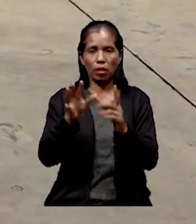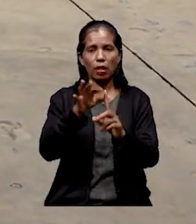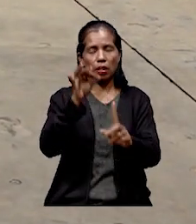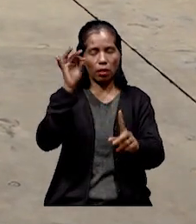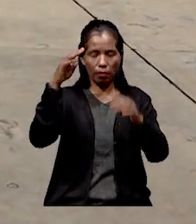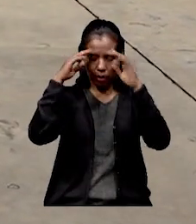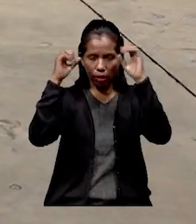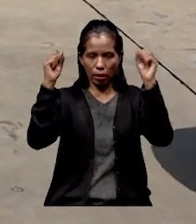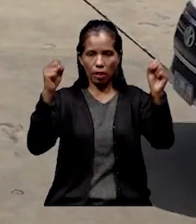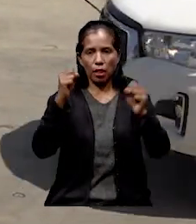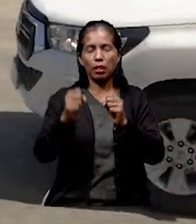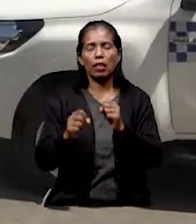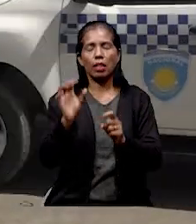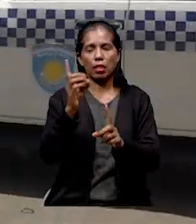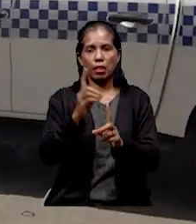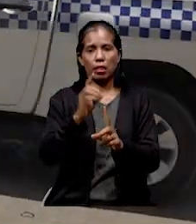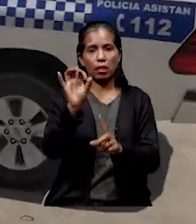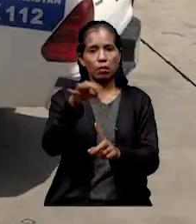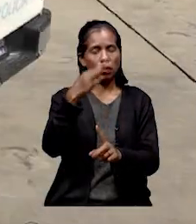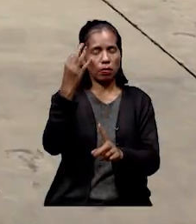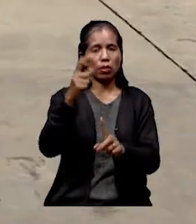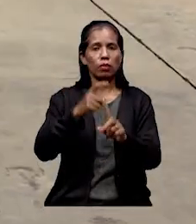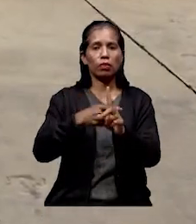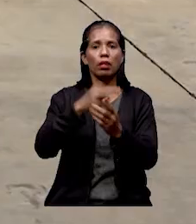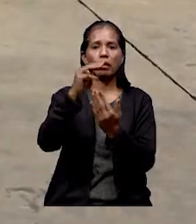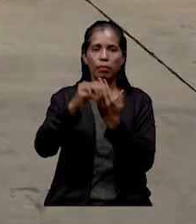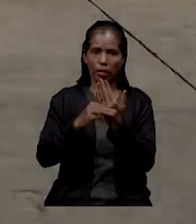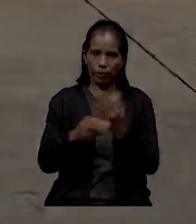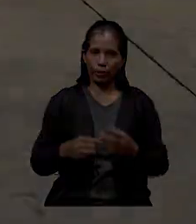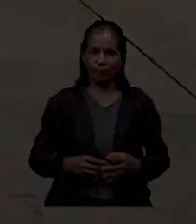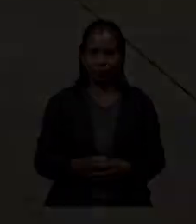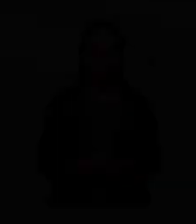acontece ia loron sanul resinsia fulan março. Bem-vinda Simenes, GMN.